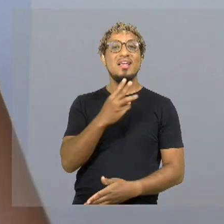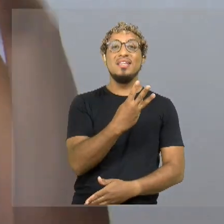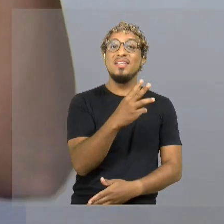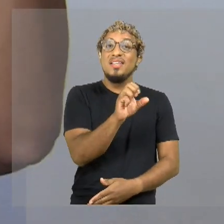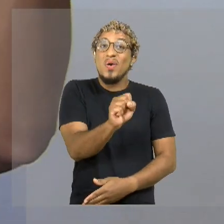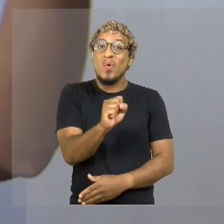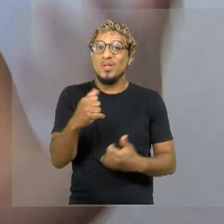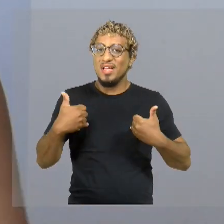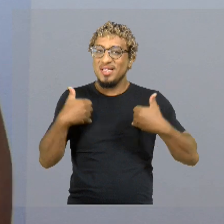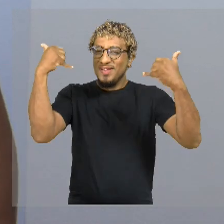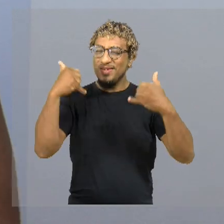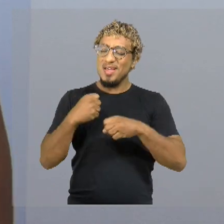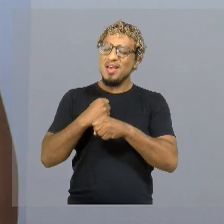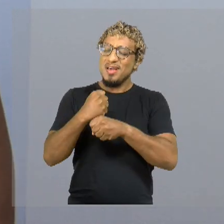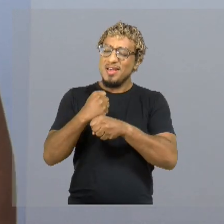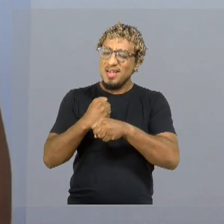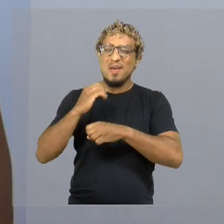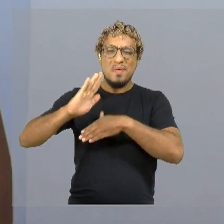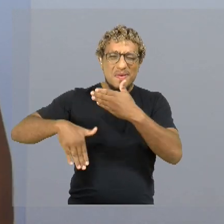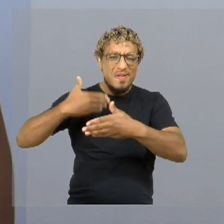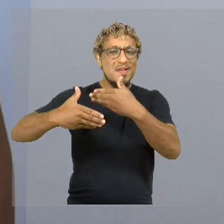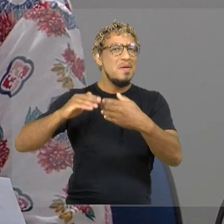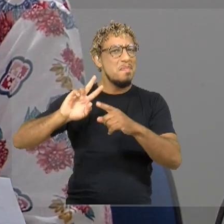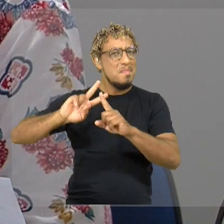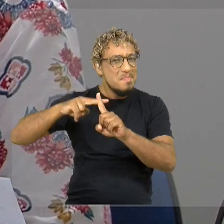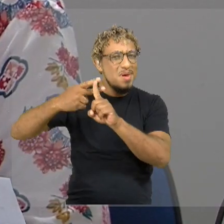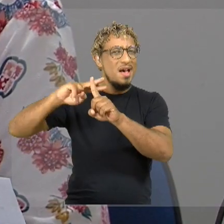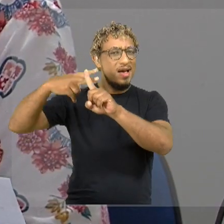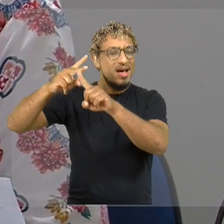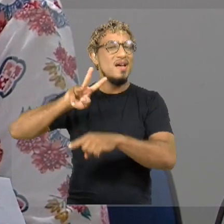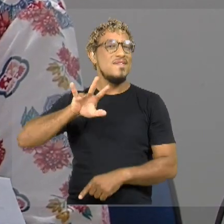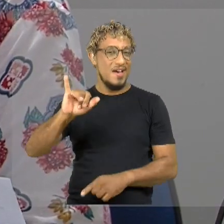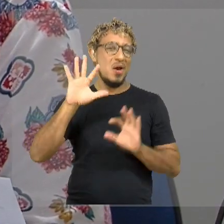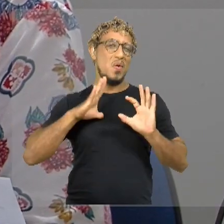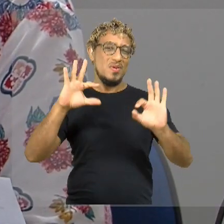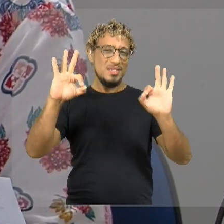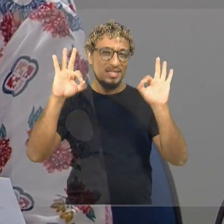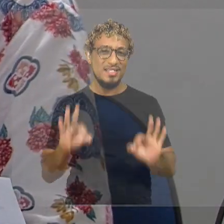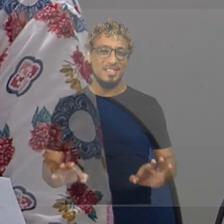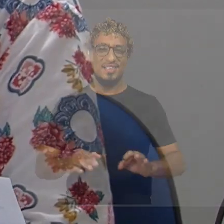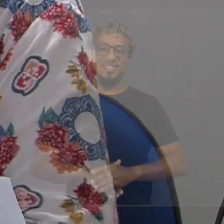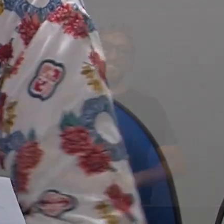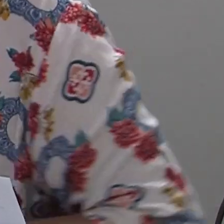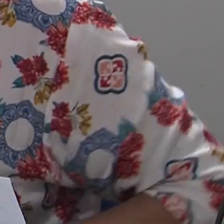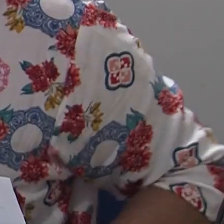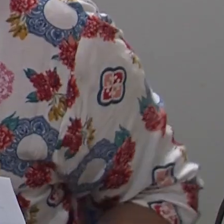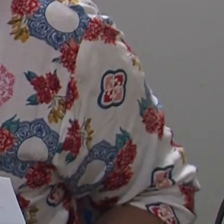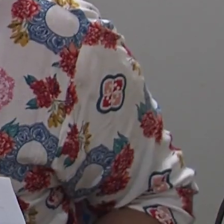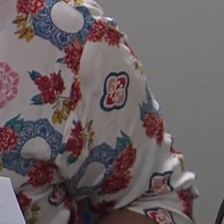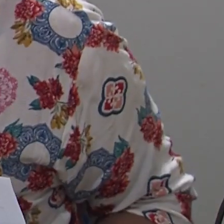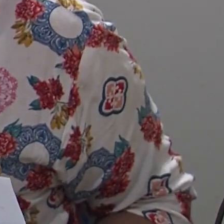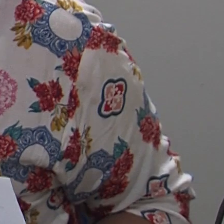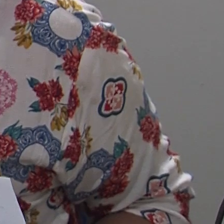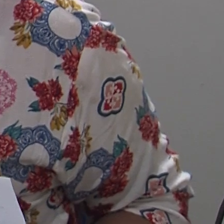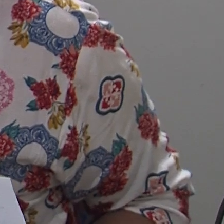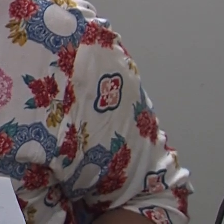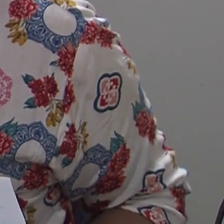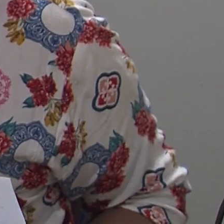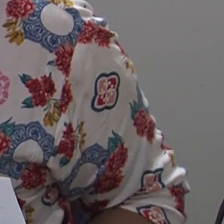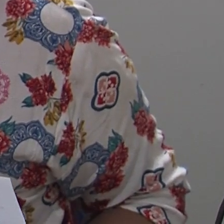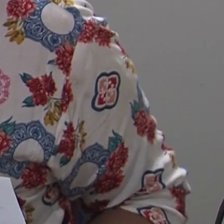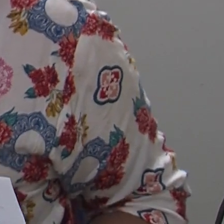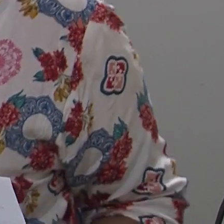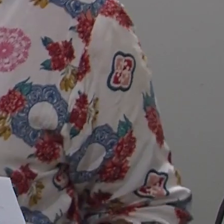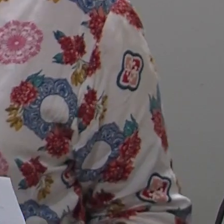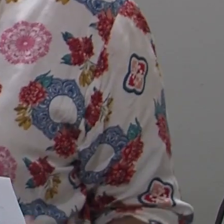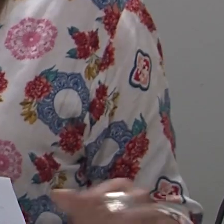E muitos outros que virão aí na frente, com certeza. A programação especial é toda sua hoje. Obrigada pela